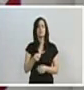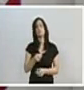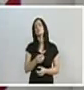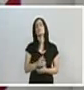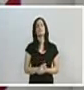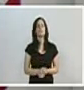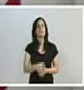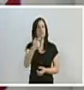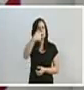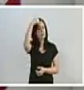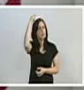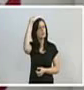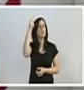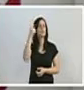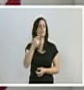vereador Jefferson.